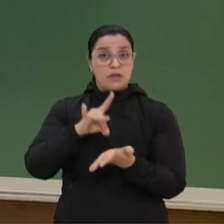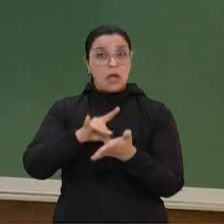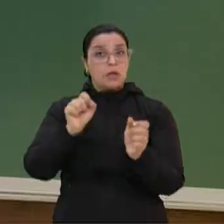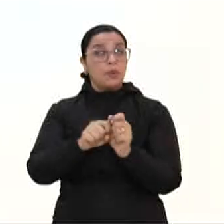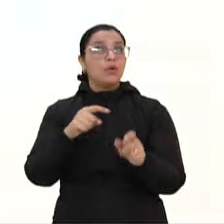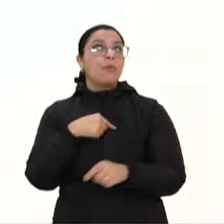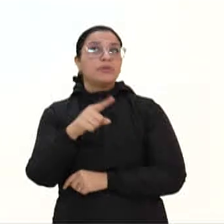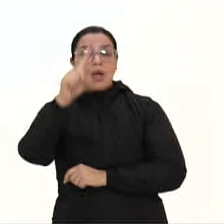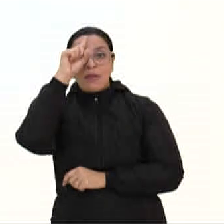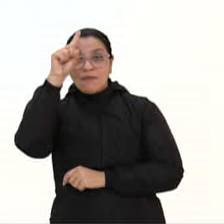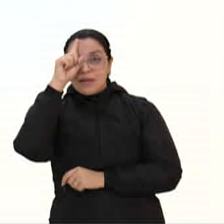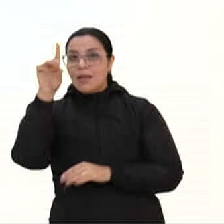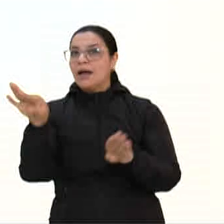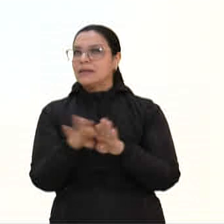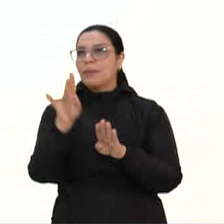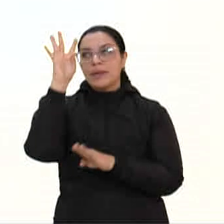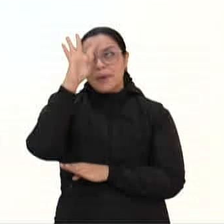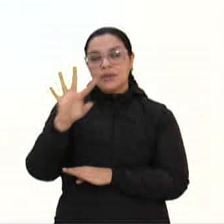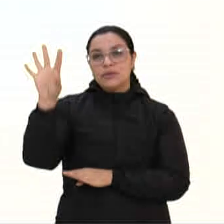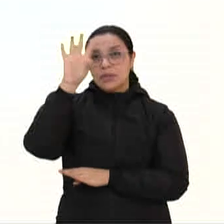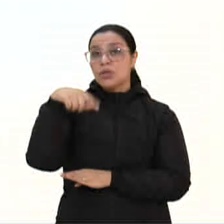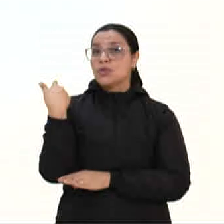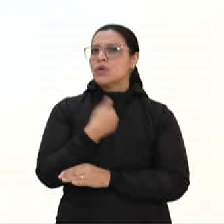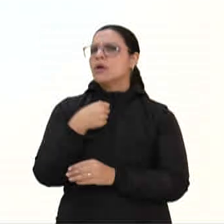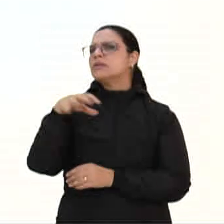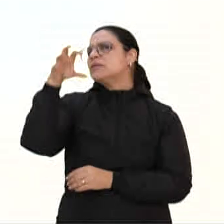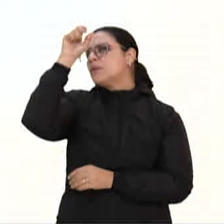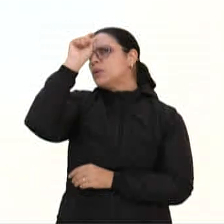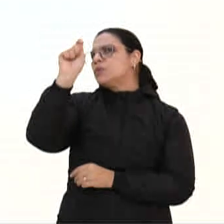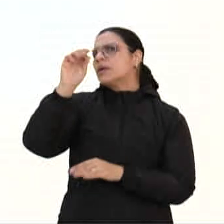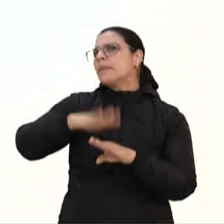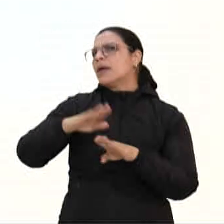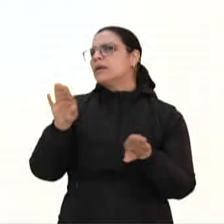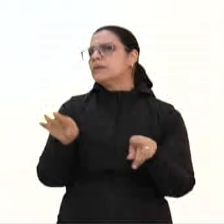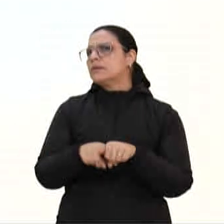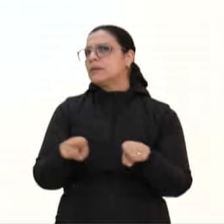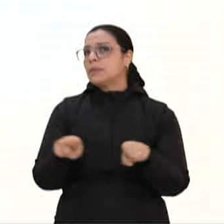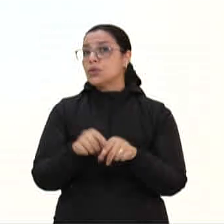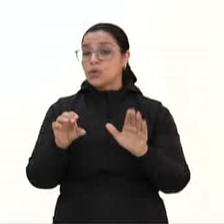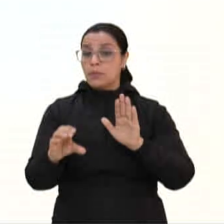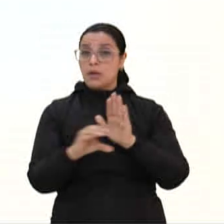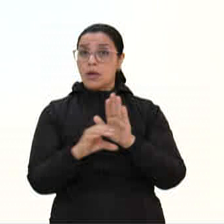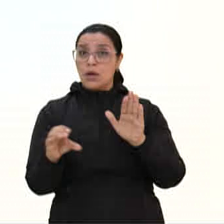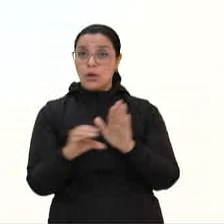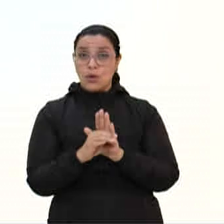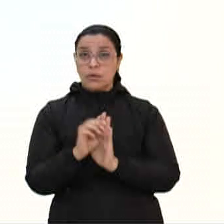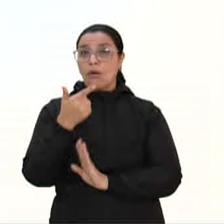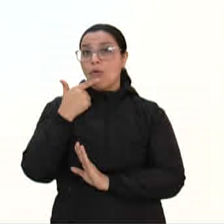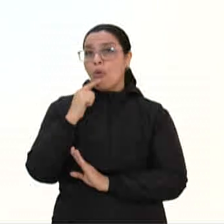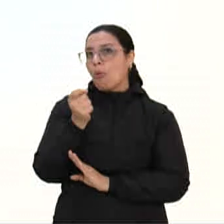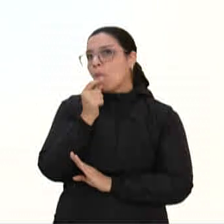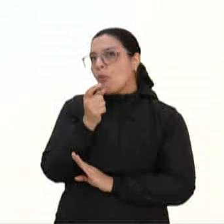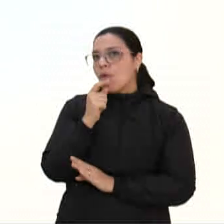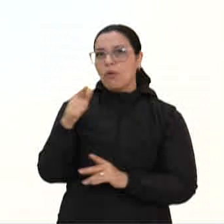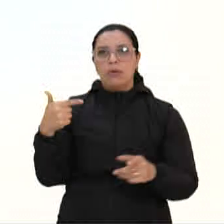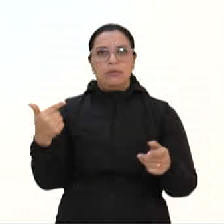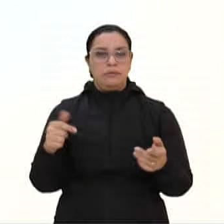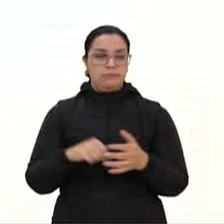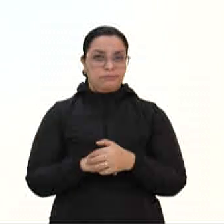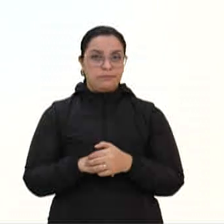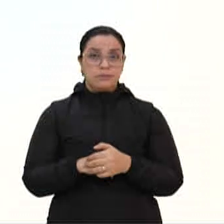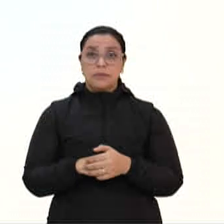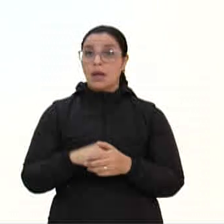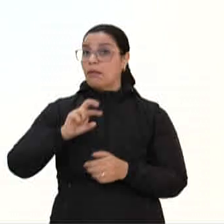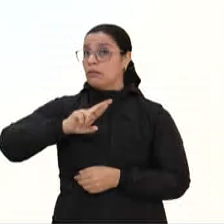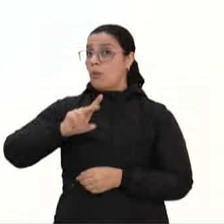imaginários. O que mais que nós aprendemos da crônica humorística? Que